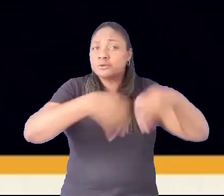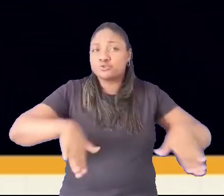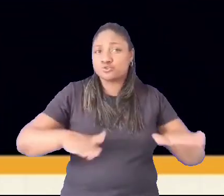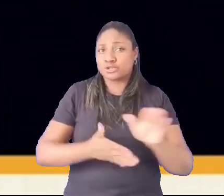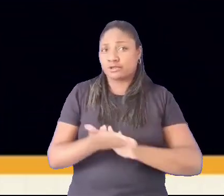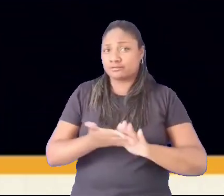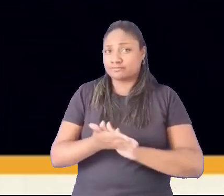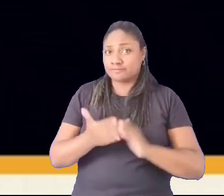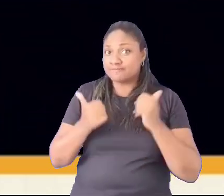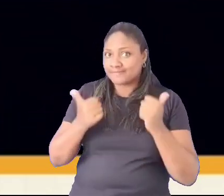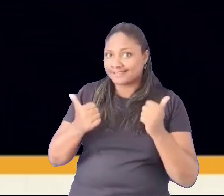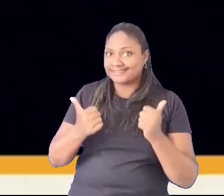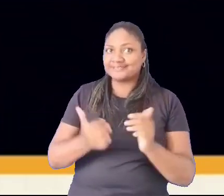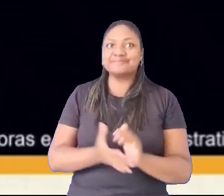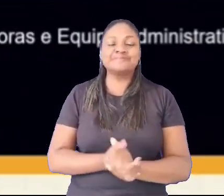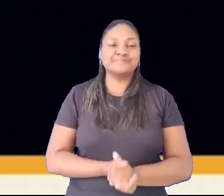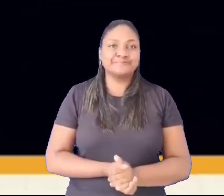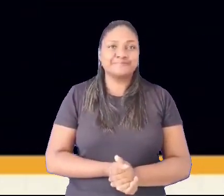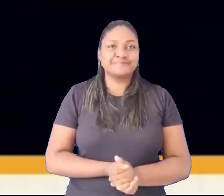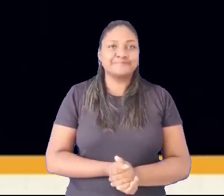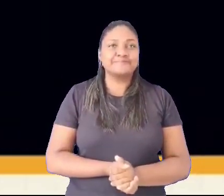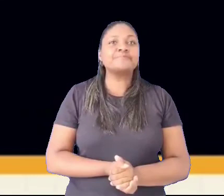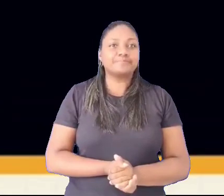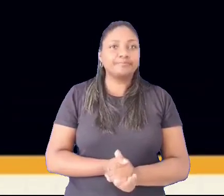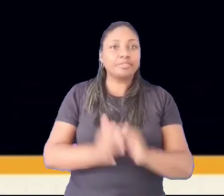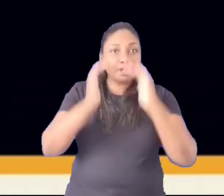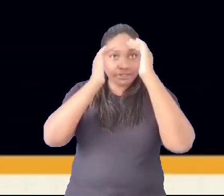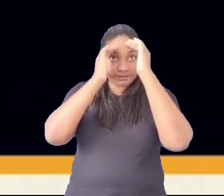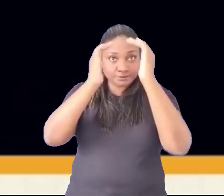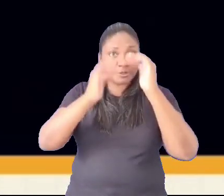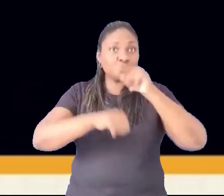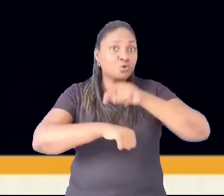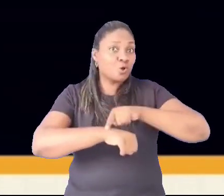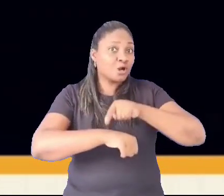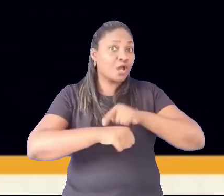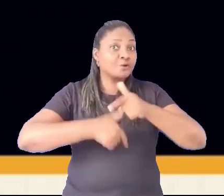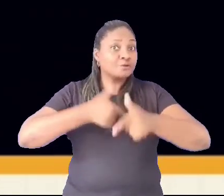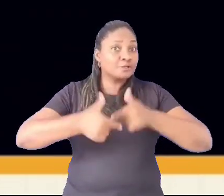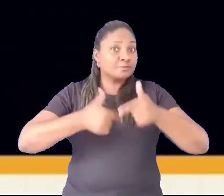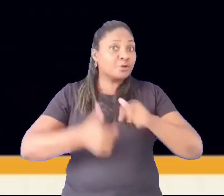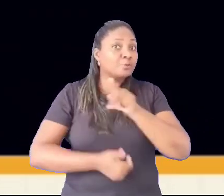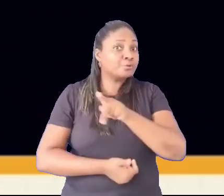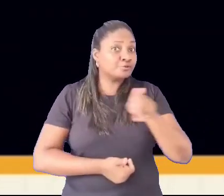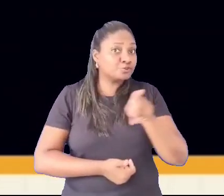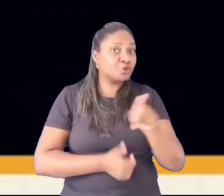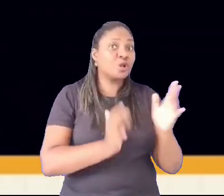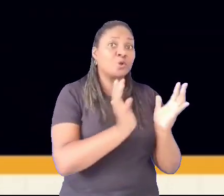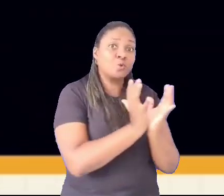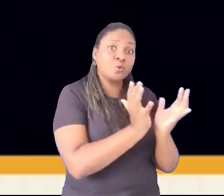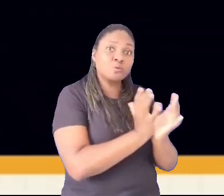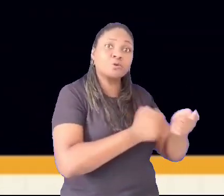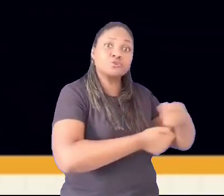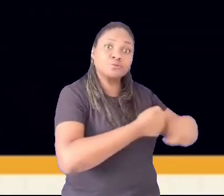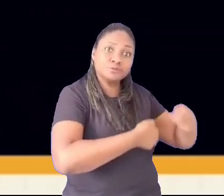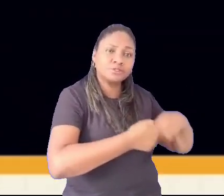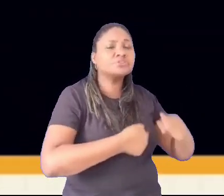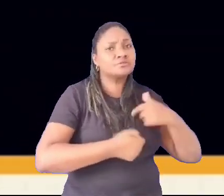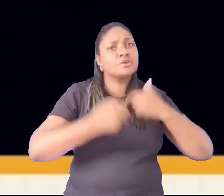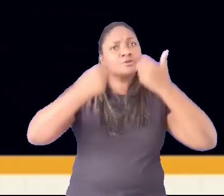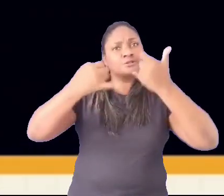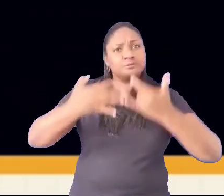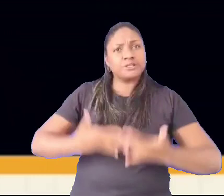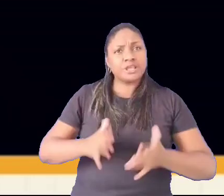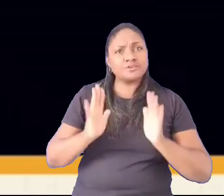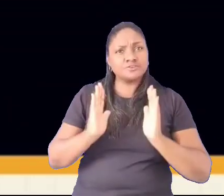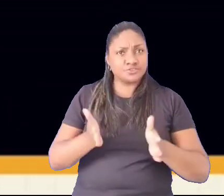mais prejudicadas, tá bom? Respeito ao horário de trabalho das professoras e da equipe administrativa, foi o que eu disse agora há